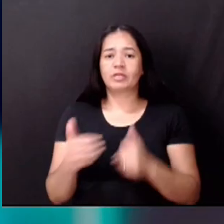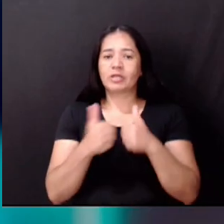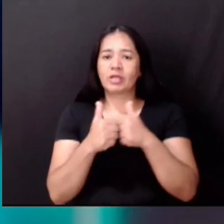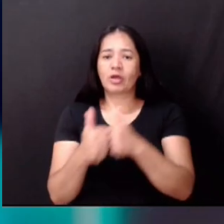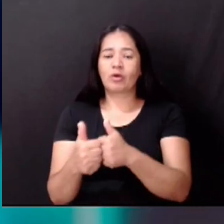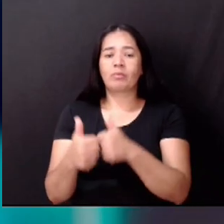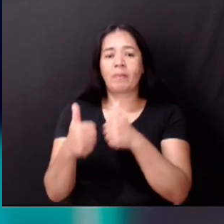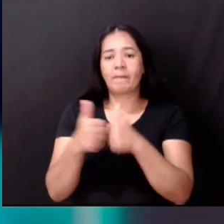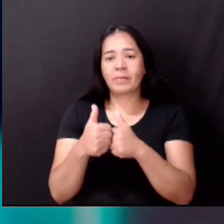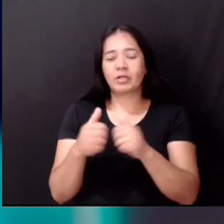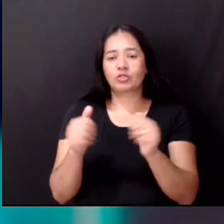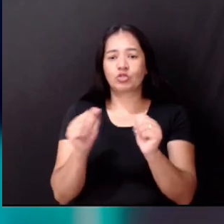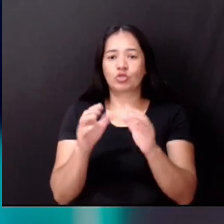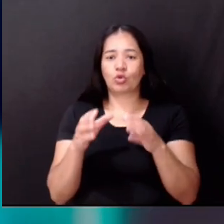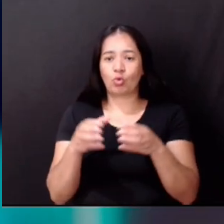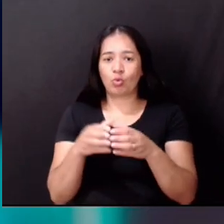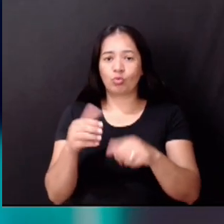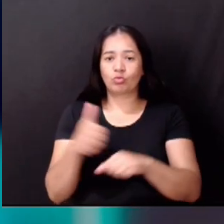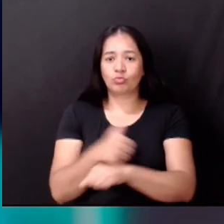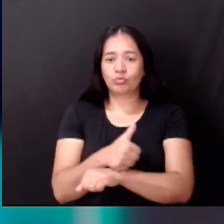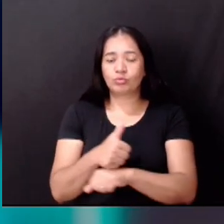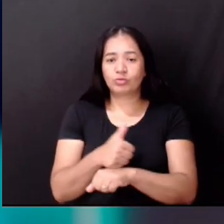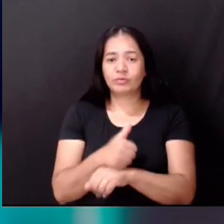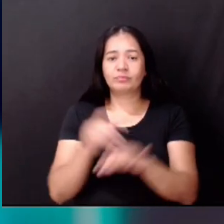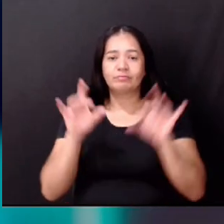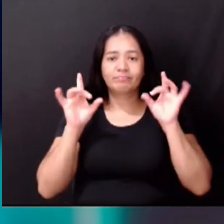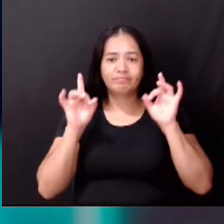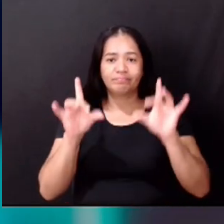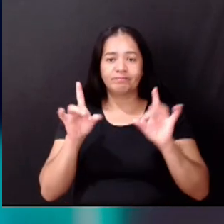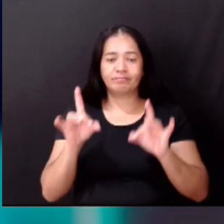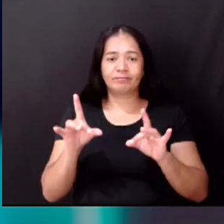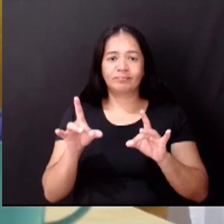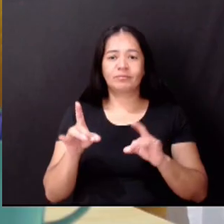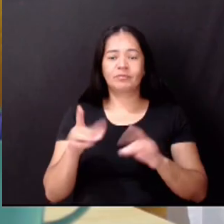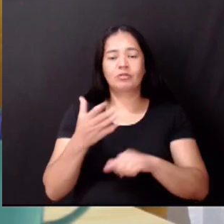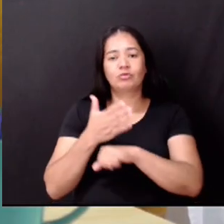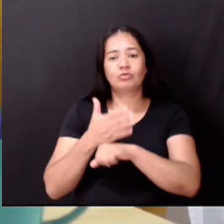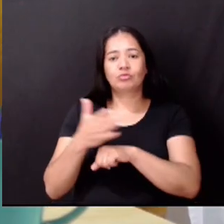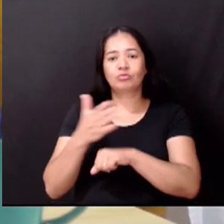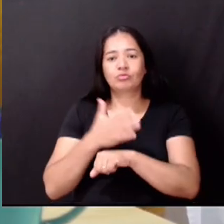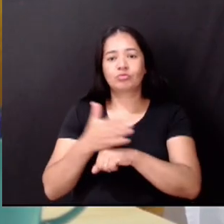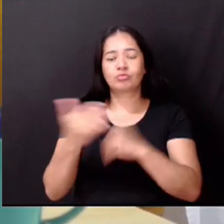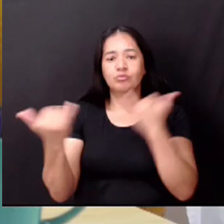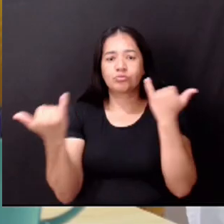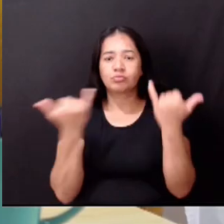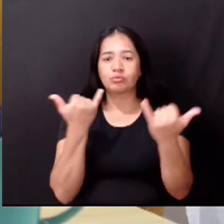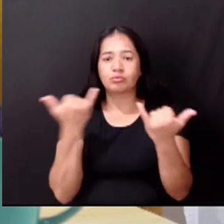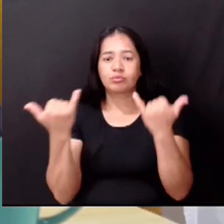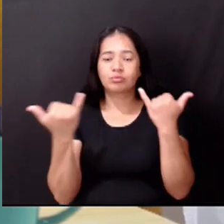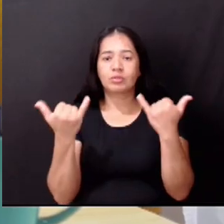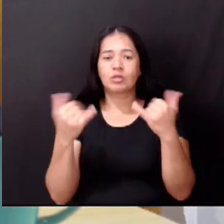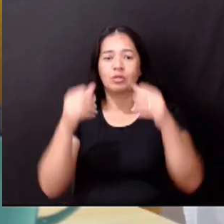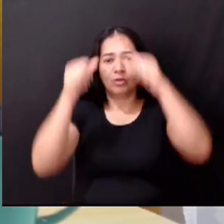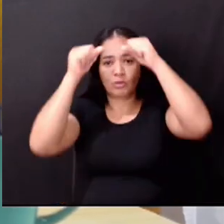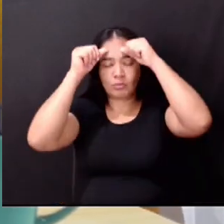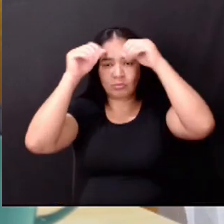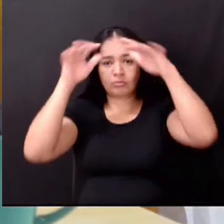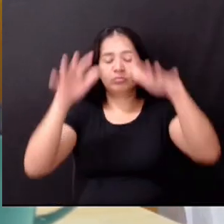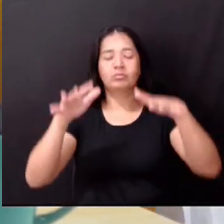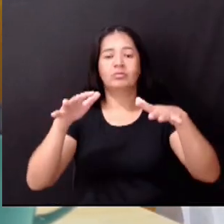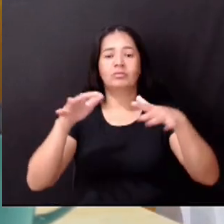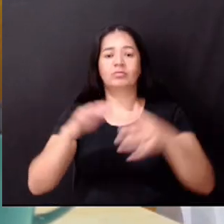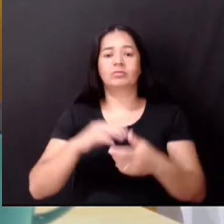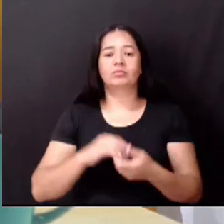profissionais especialistas, por meio de treinamento e informação, o TEA, o transtorno do espectro